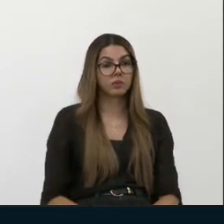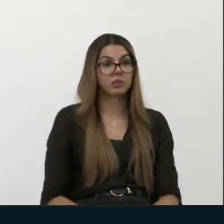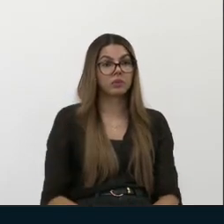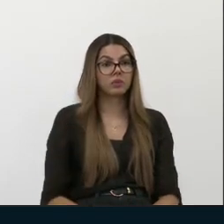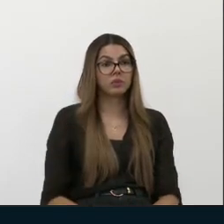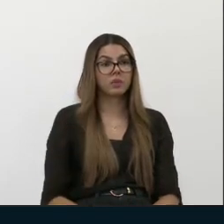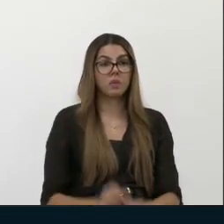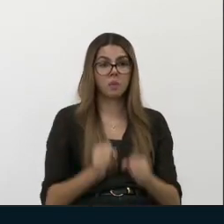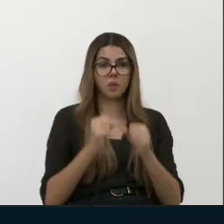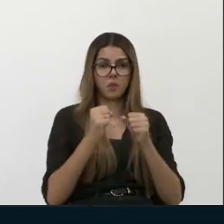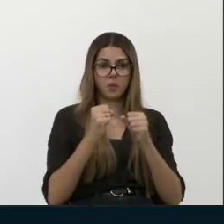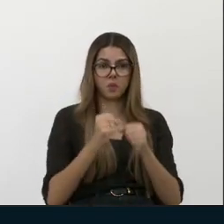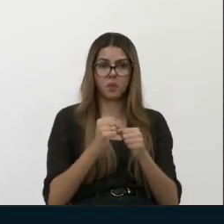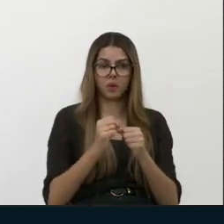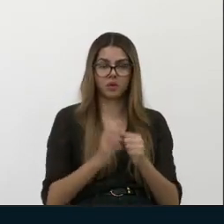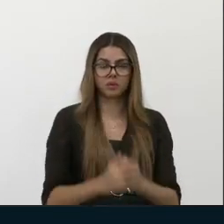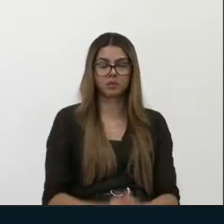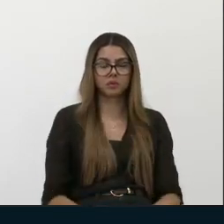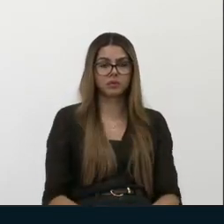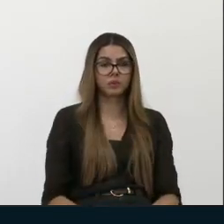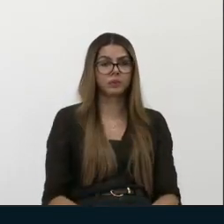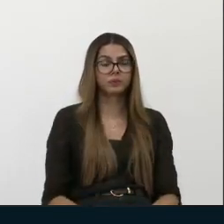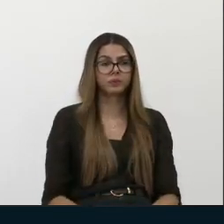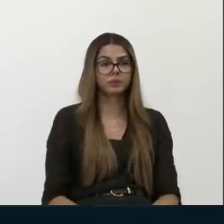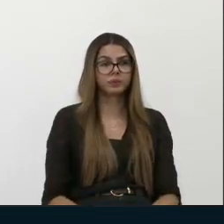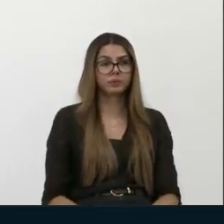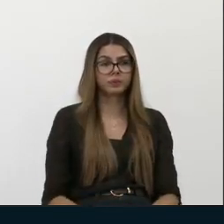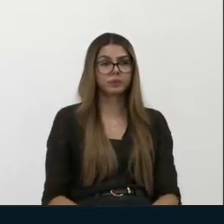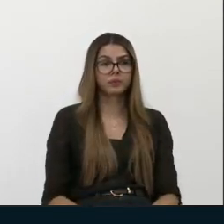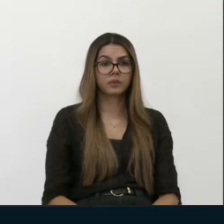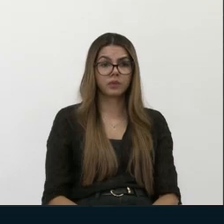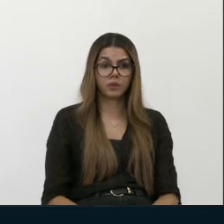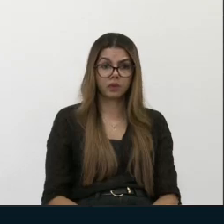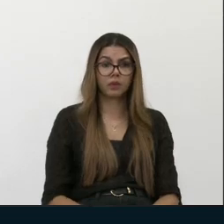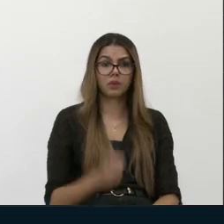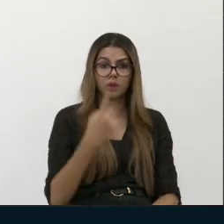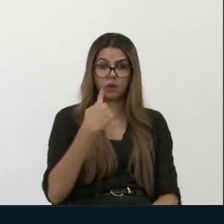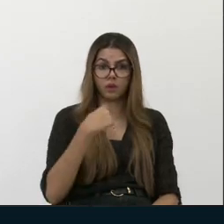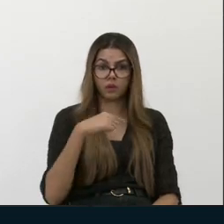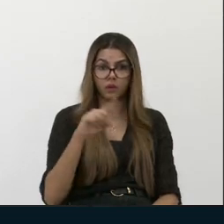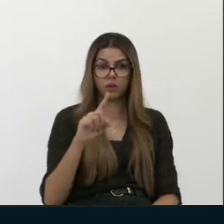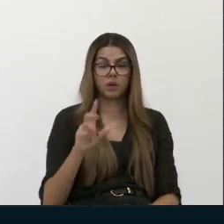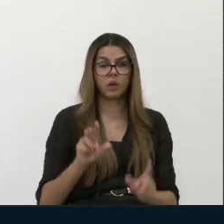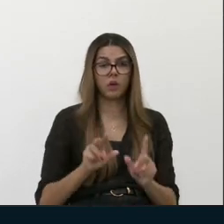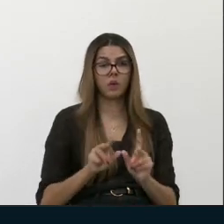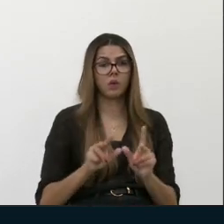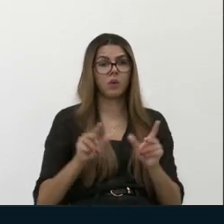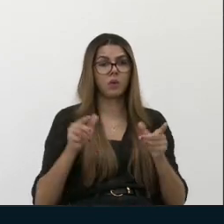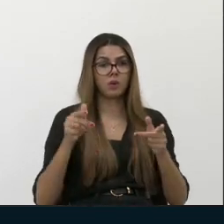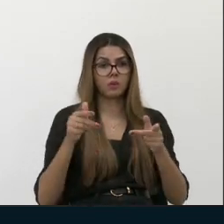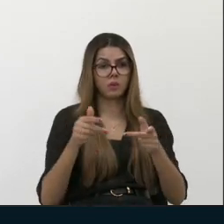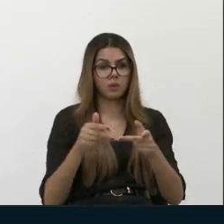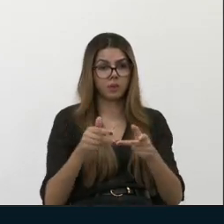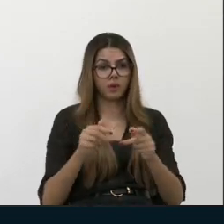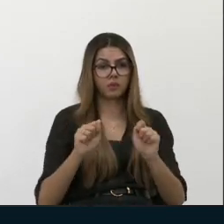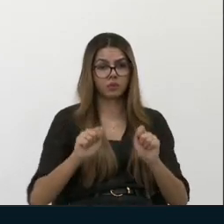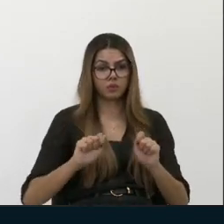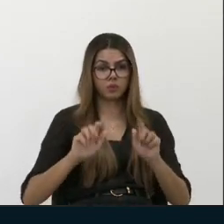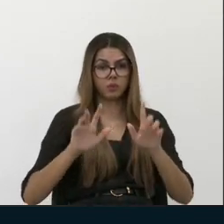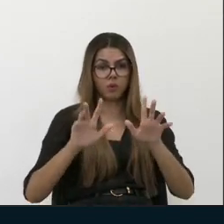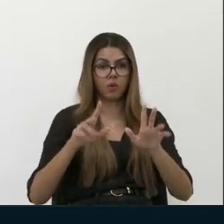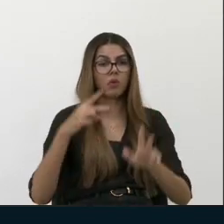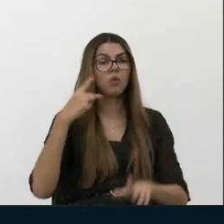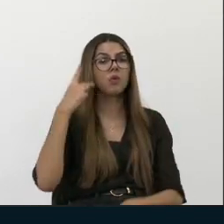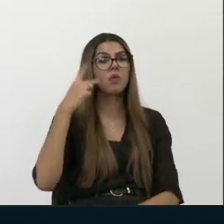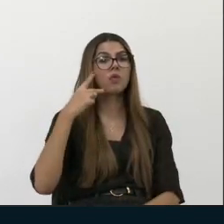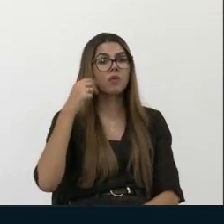possa aqui dizer em Brasília que a Câmara Municipal de Guarulhos, que os vereadores